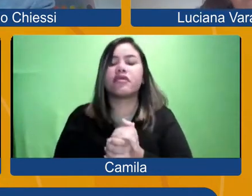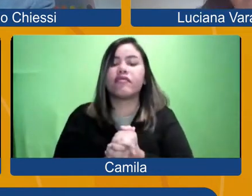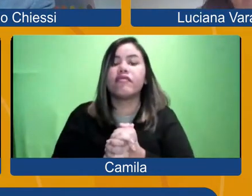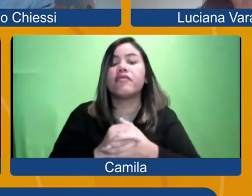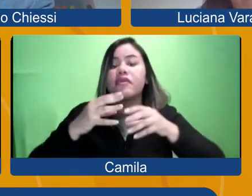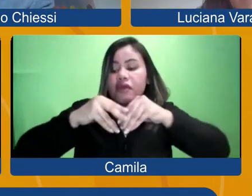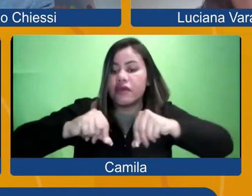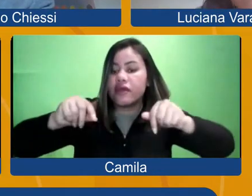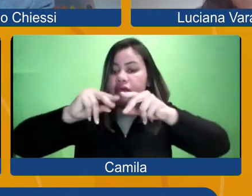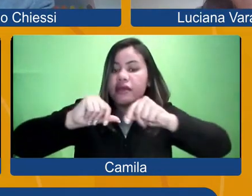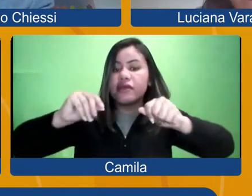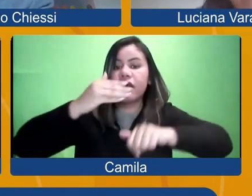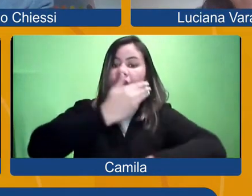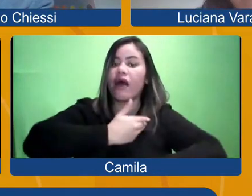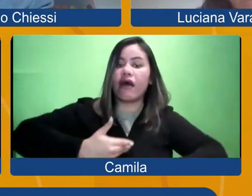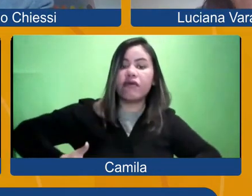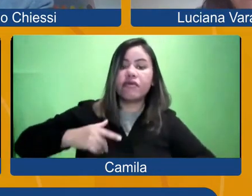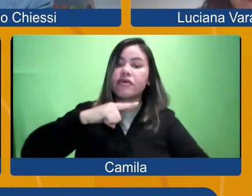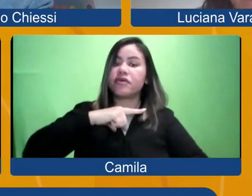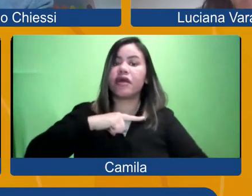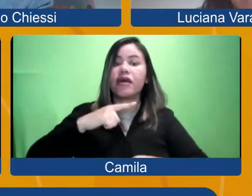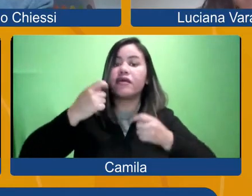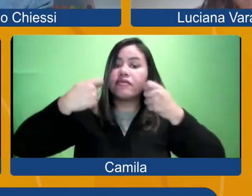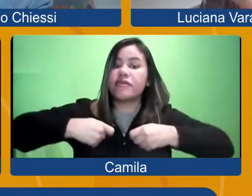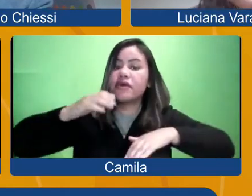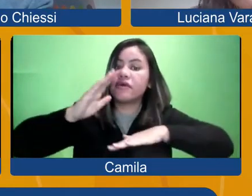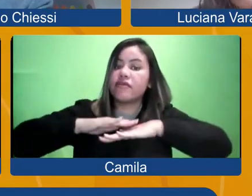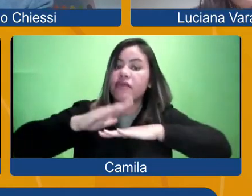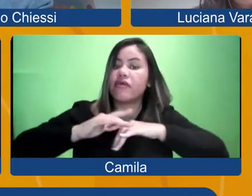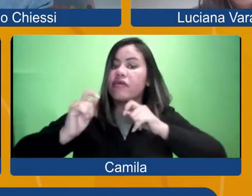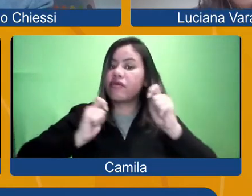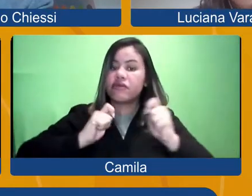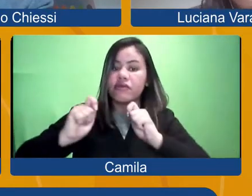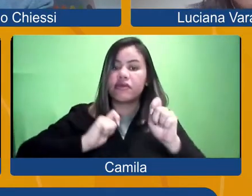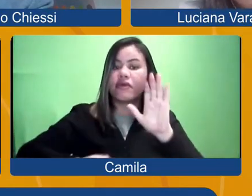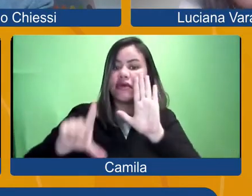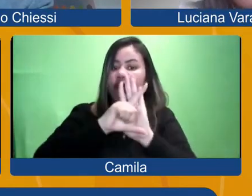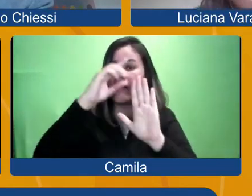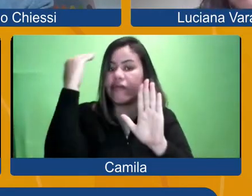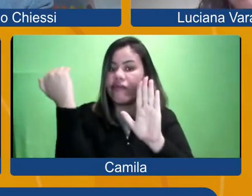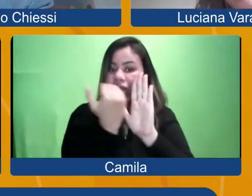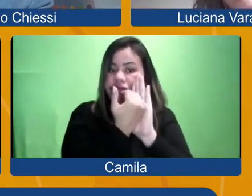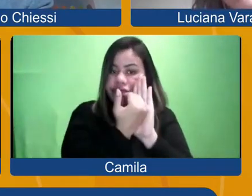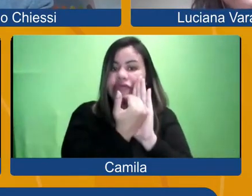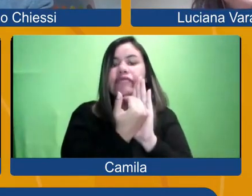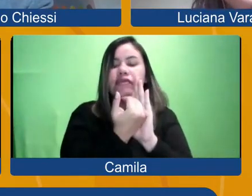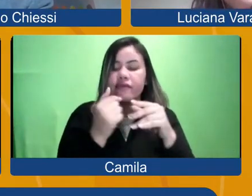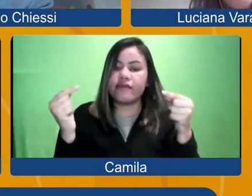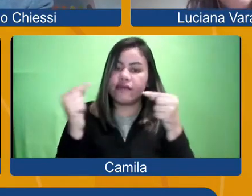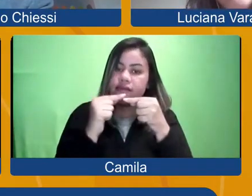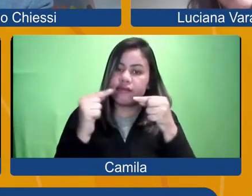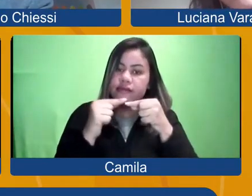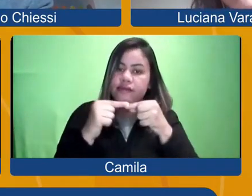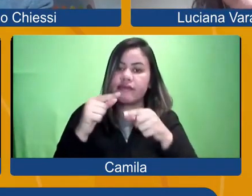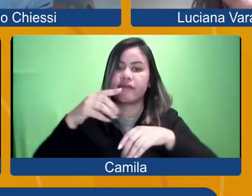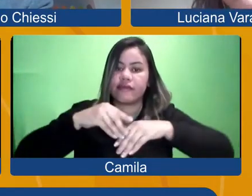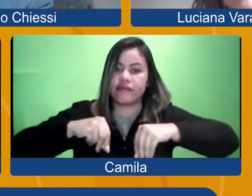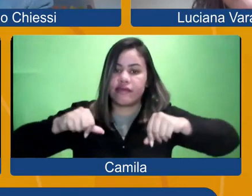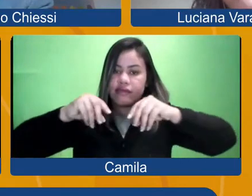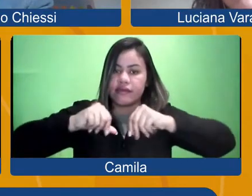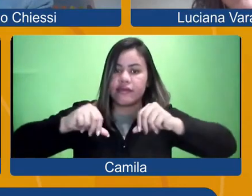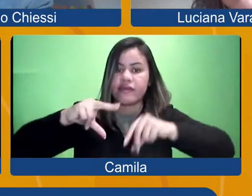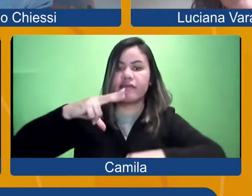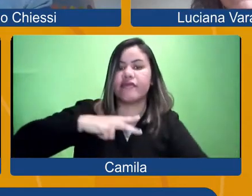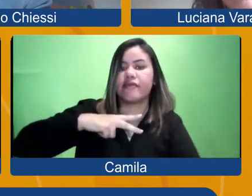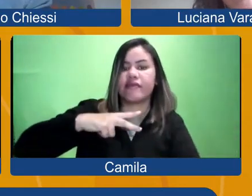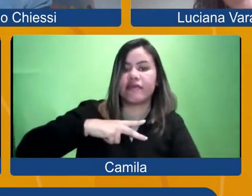pode fazer é controlar isso, fazer cumprir a lei, né? Isso sem falar de, né, desmatamento em terra privada. Se a gente só controlar o desmatamento em